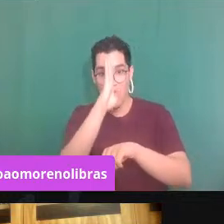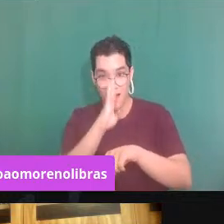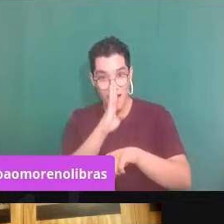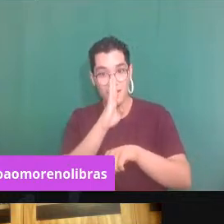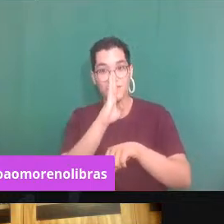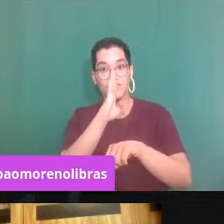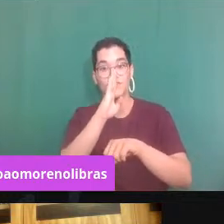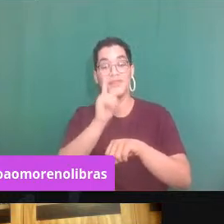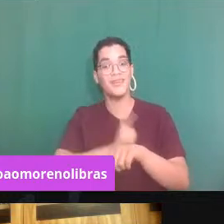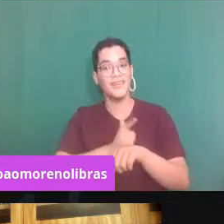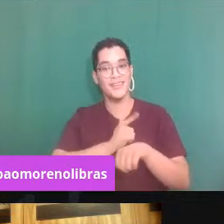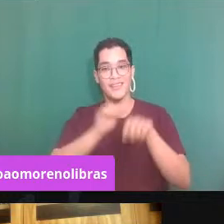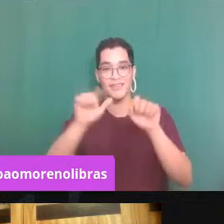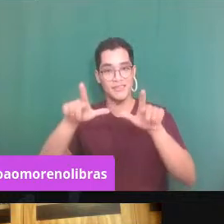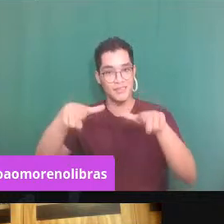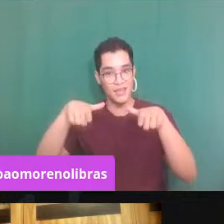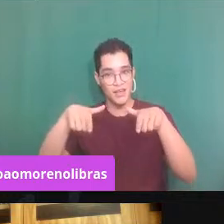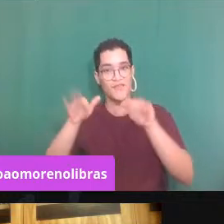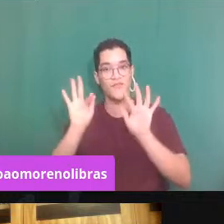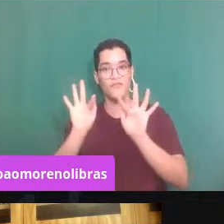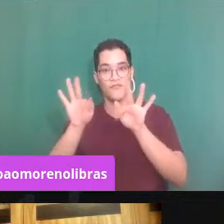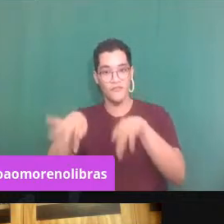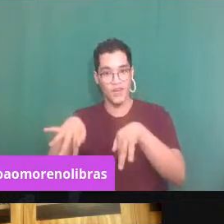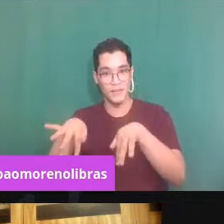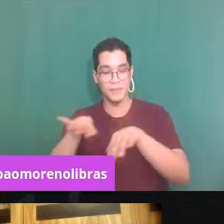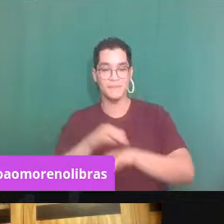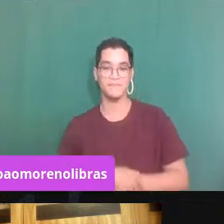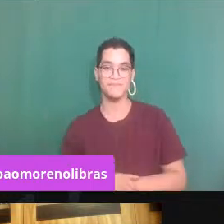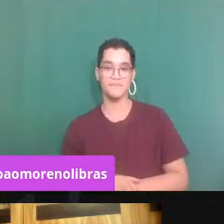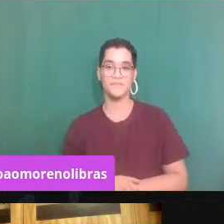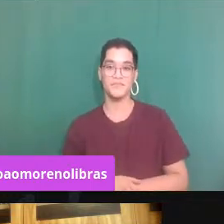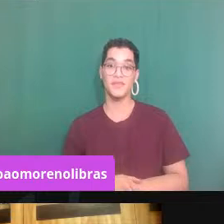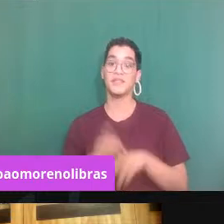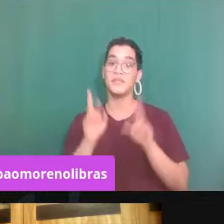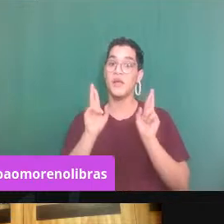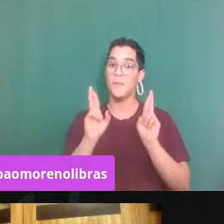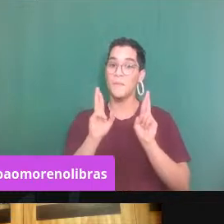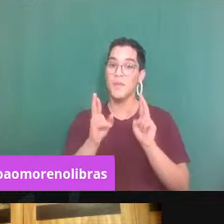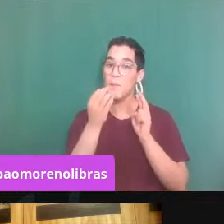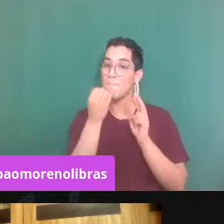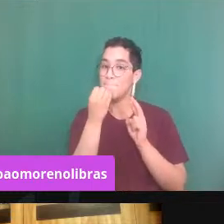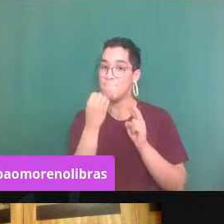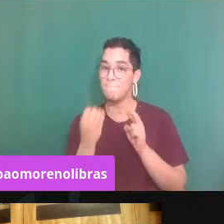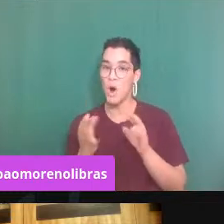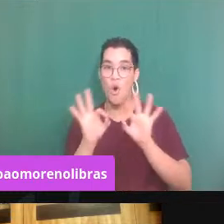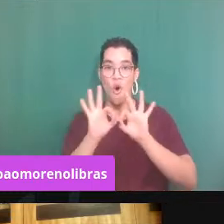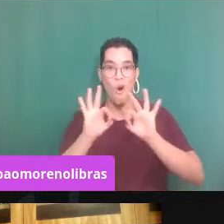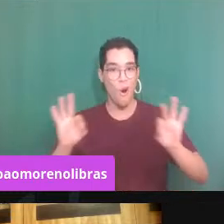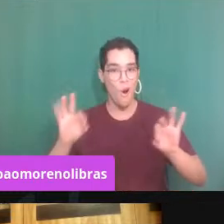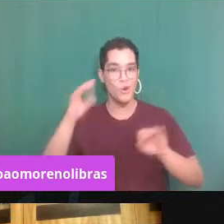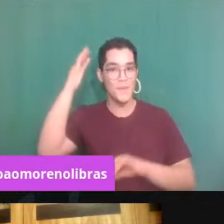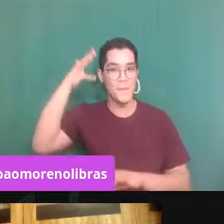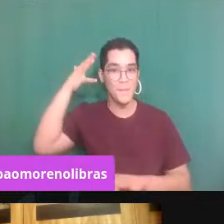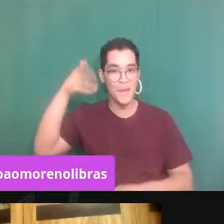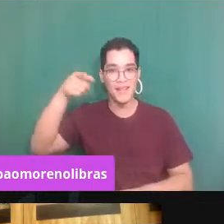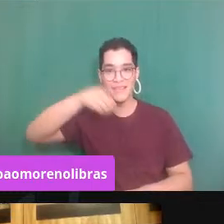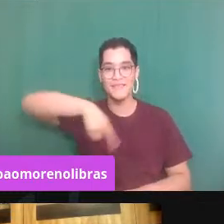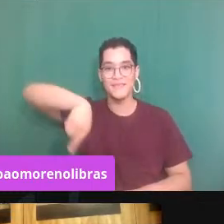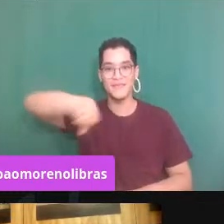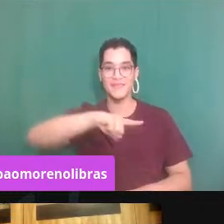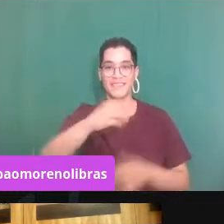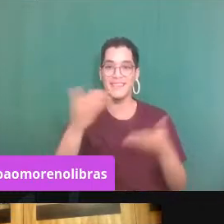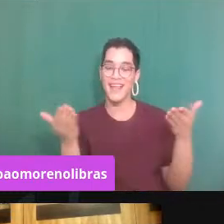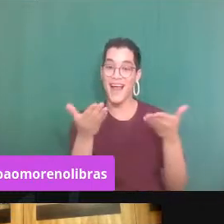evento. No mais, desejo uma ótima palestra a todos. E agora eu passo a palavra para o professor Dr.